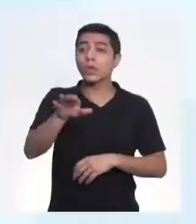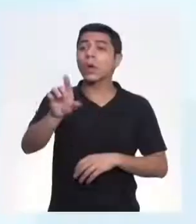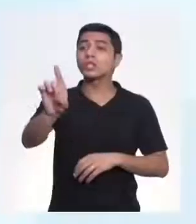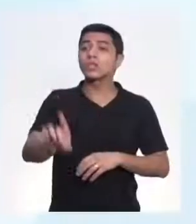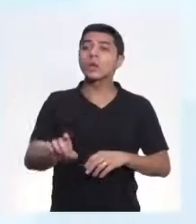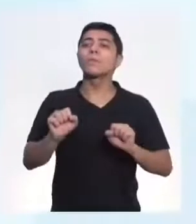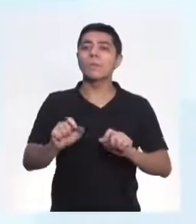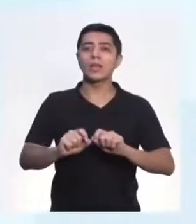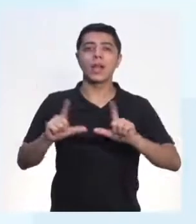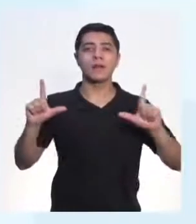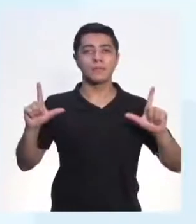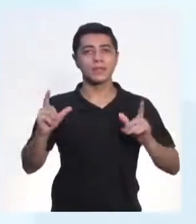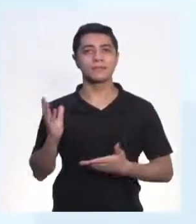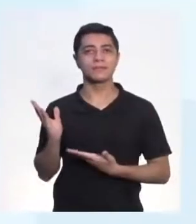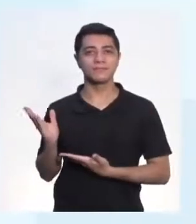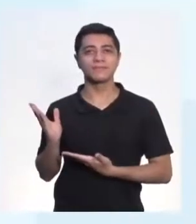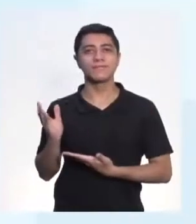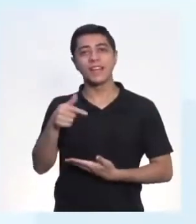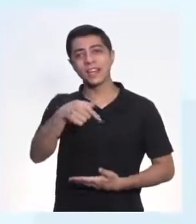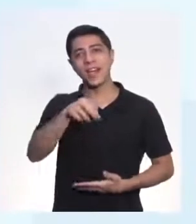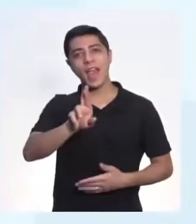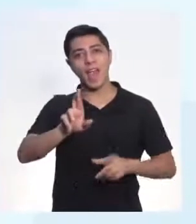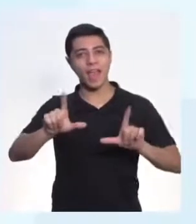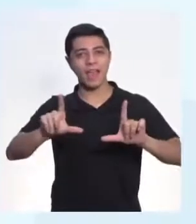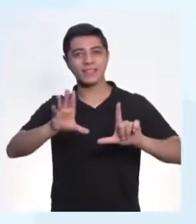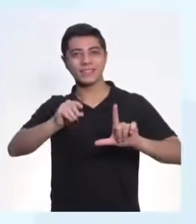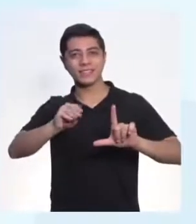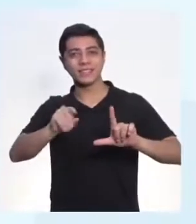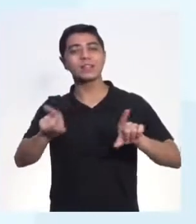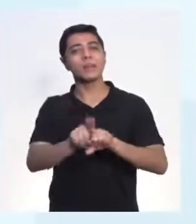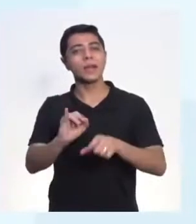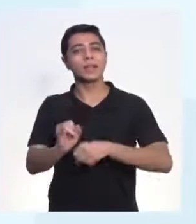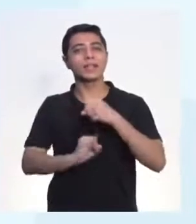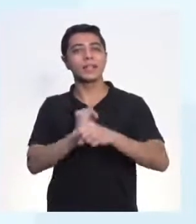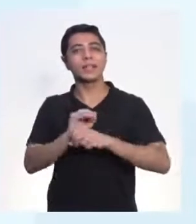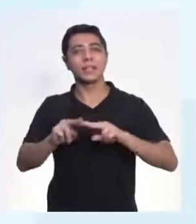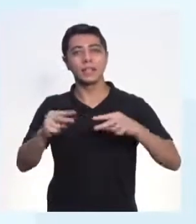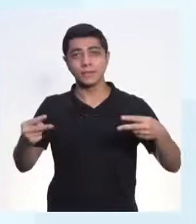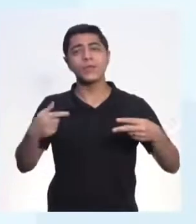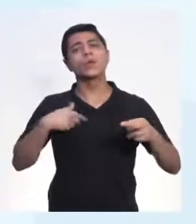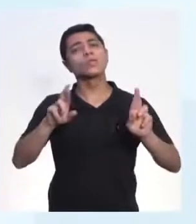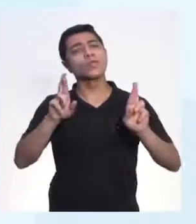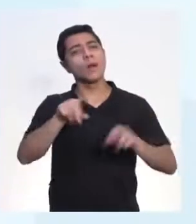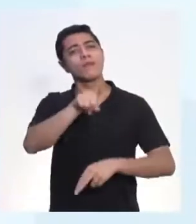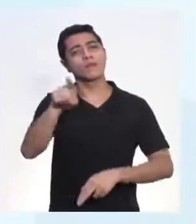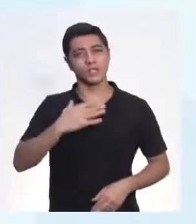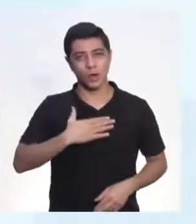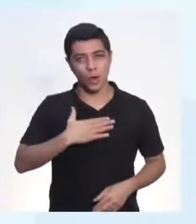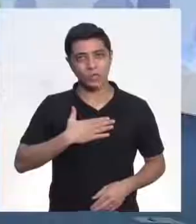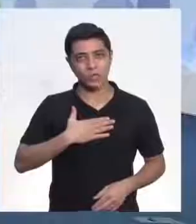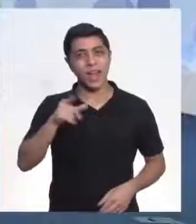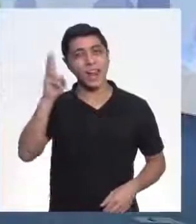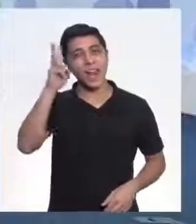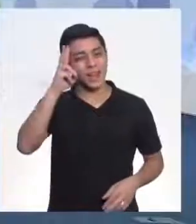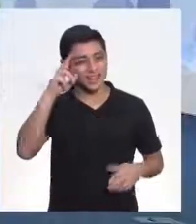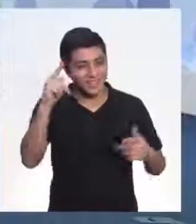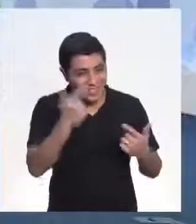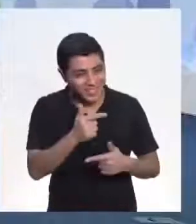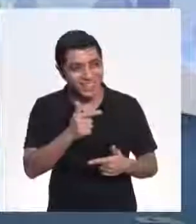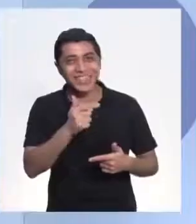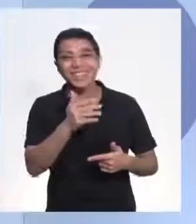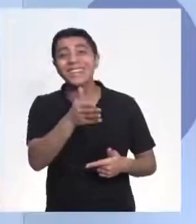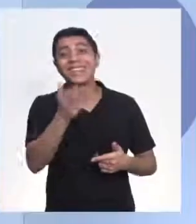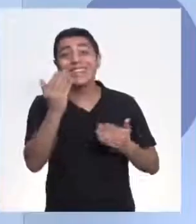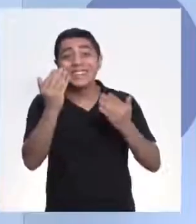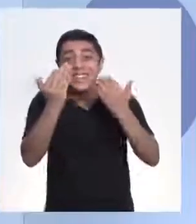link. Galera, espero que vocês tenham gostado. É uma retomada, certo? O Jonas já